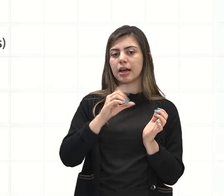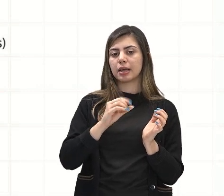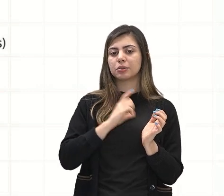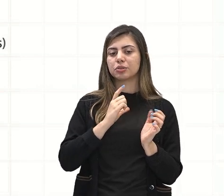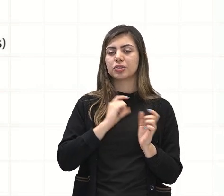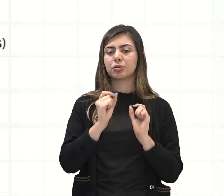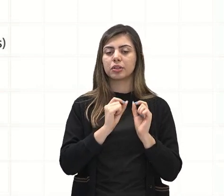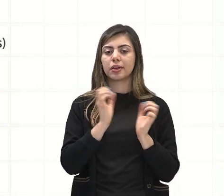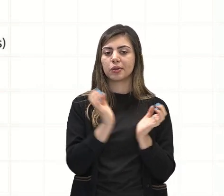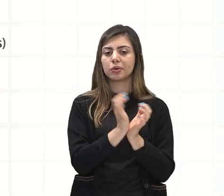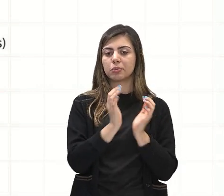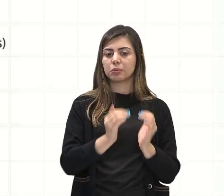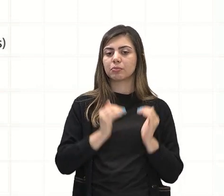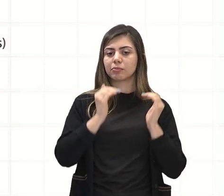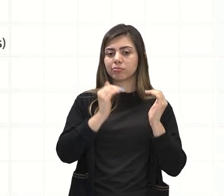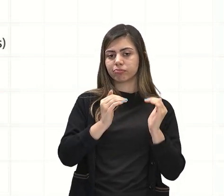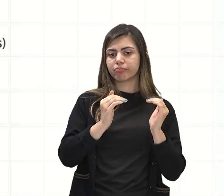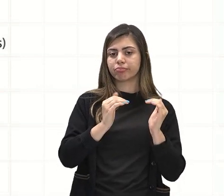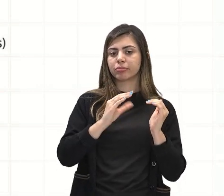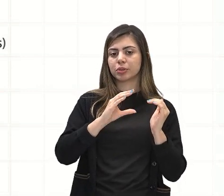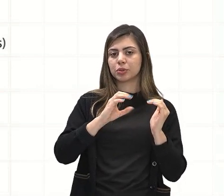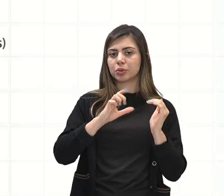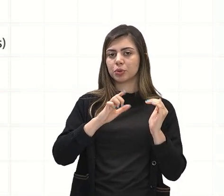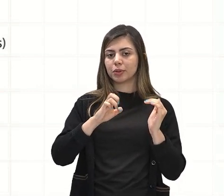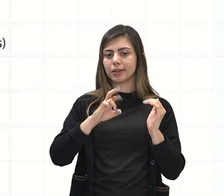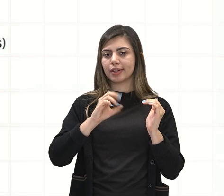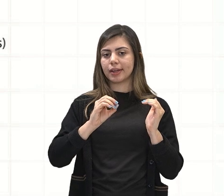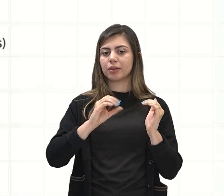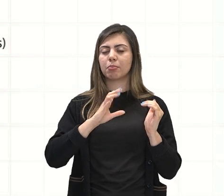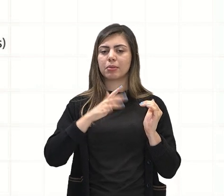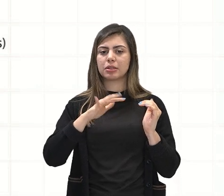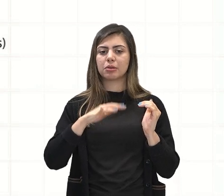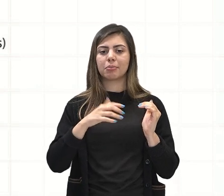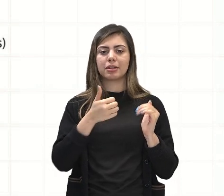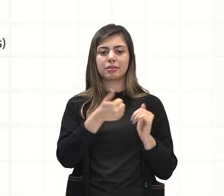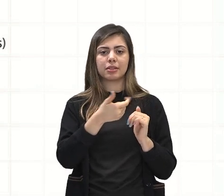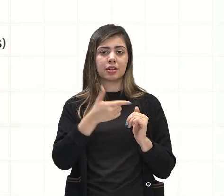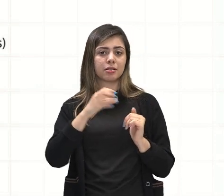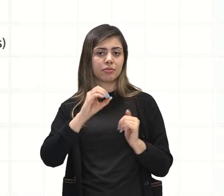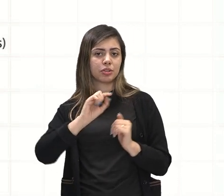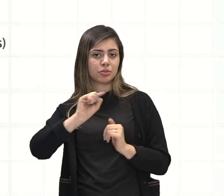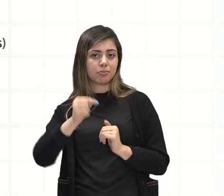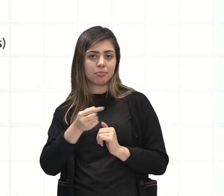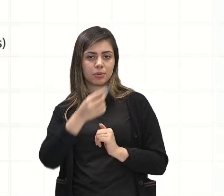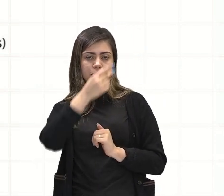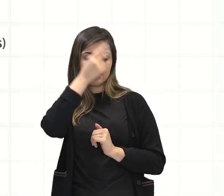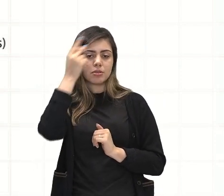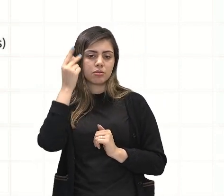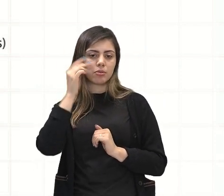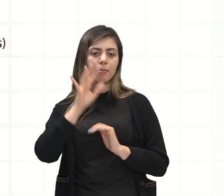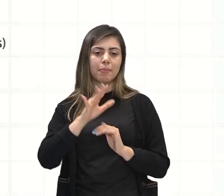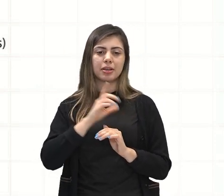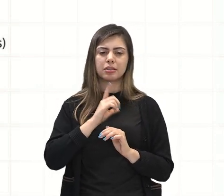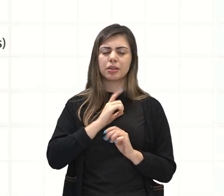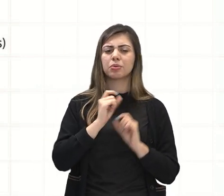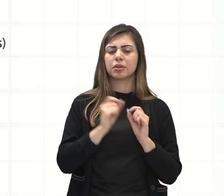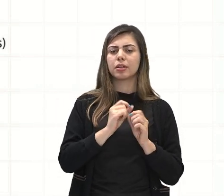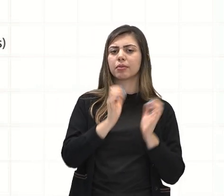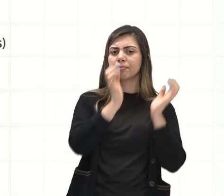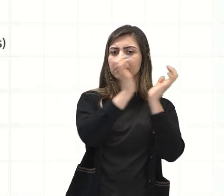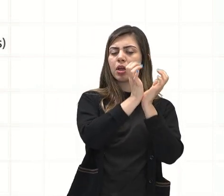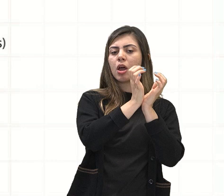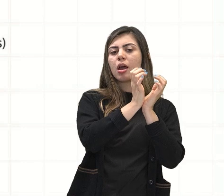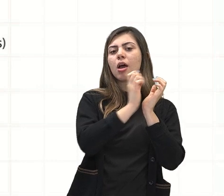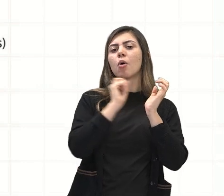apenas 120 mil pessoas, são as estimativas. Mas tanto o primeiro, quanto o segundo estado, quanto o próprio rei,